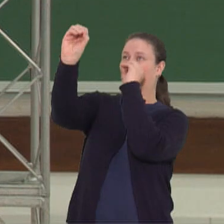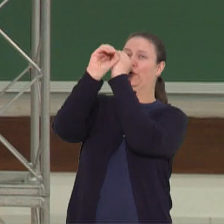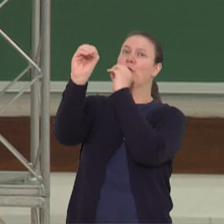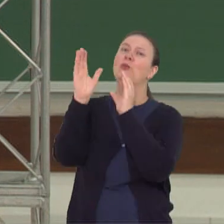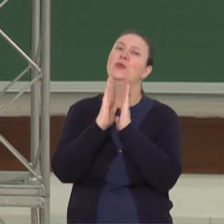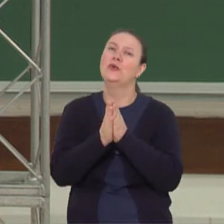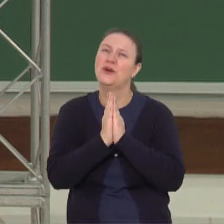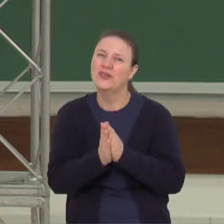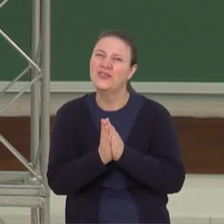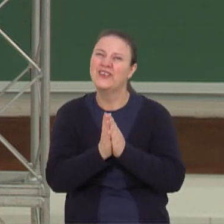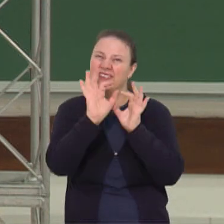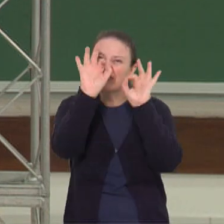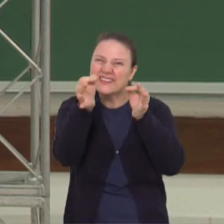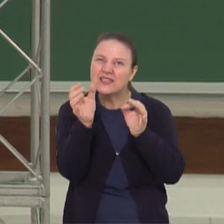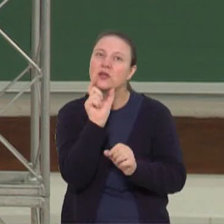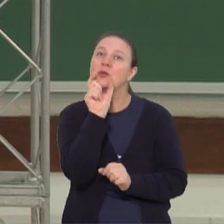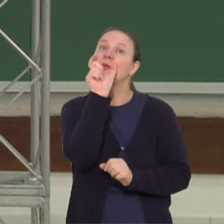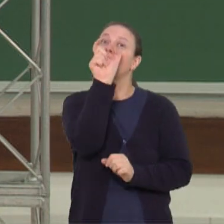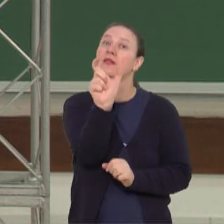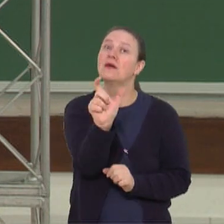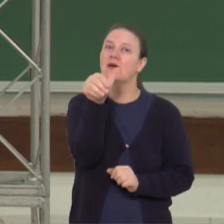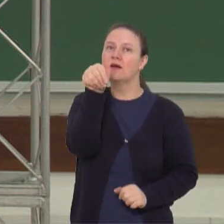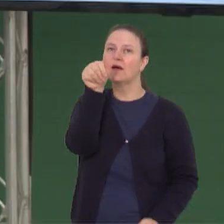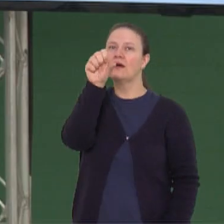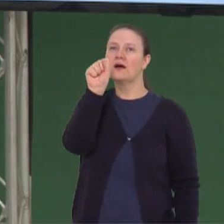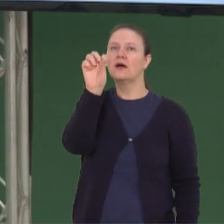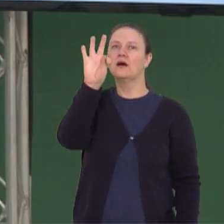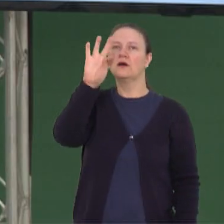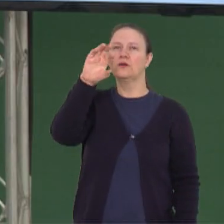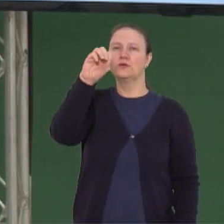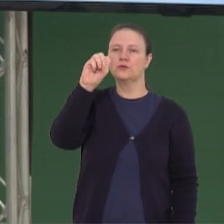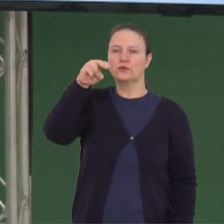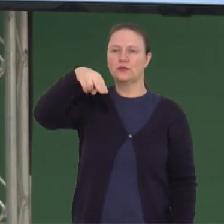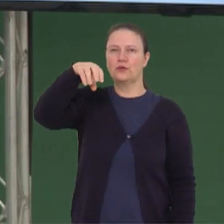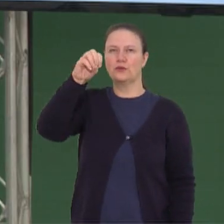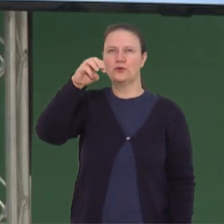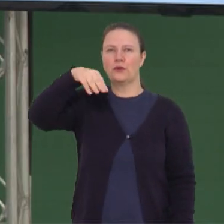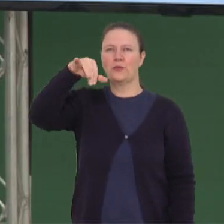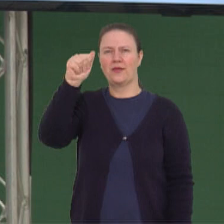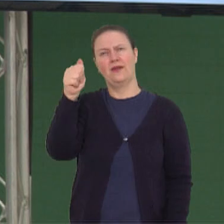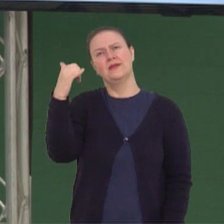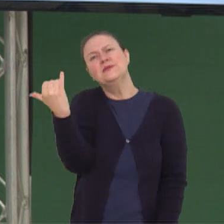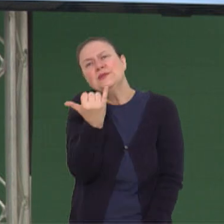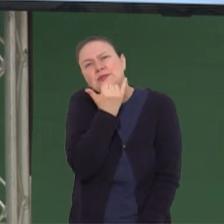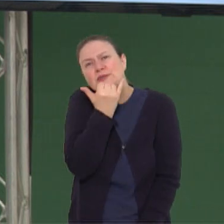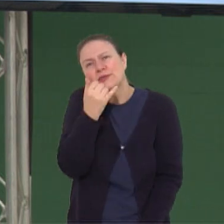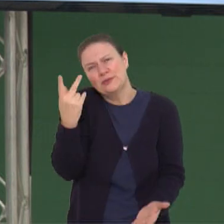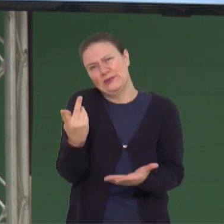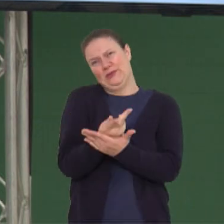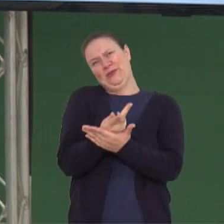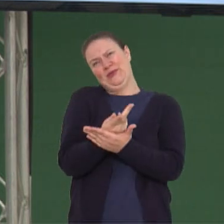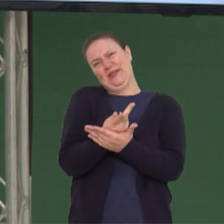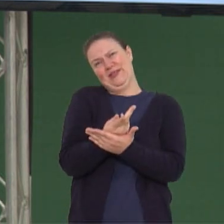que o professor fala. Fique o correto. A palavra correta é astronomia. E desculpem por este erro bobo do